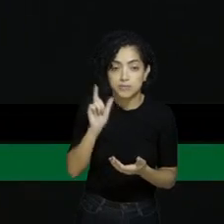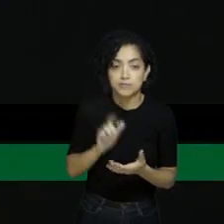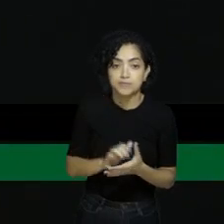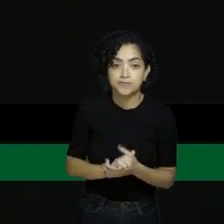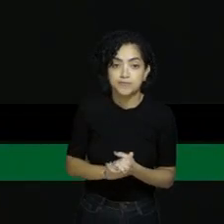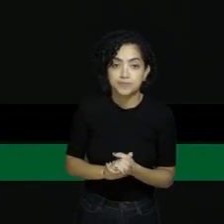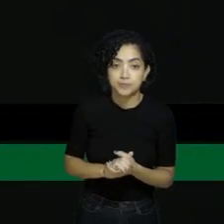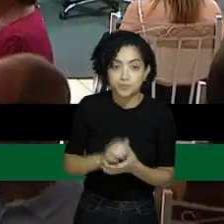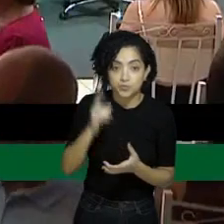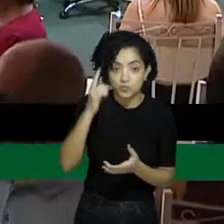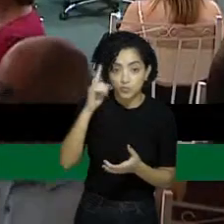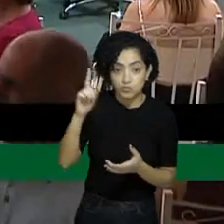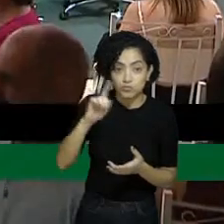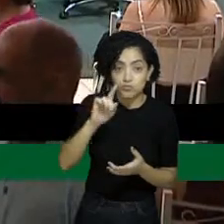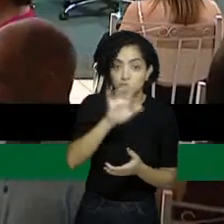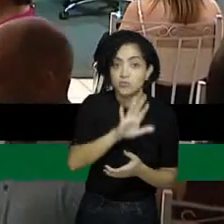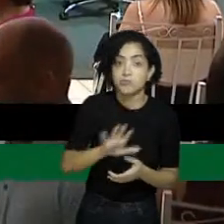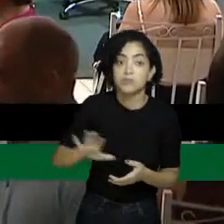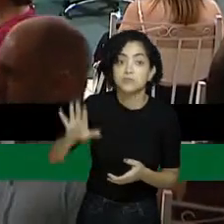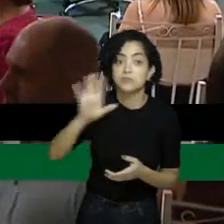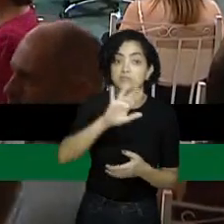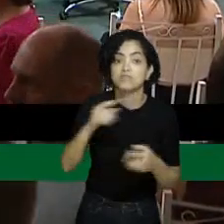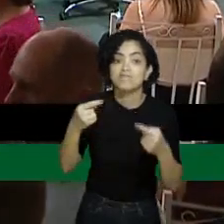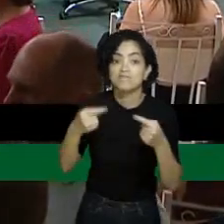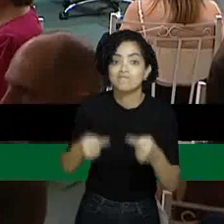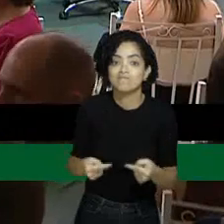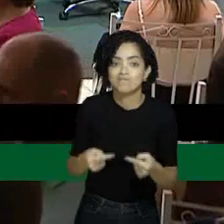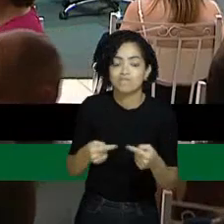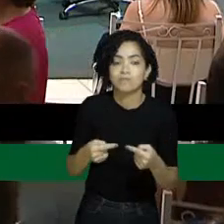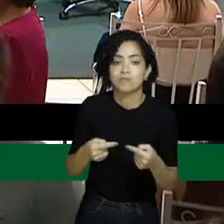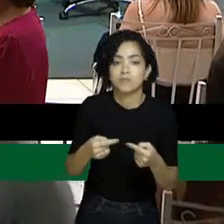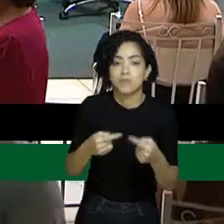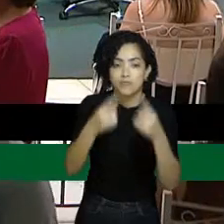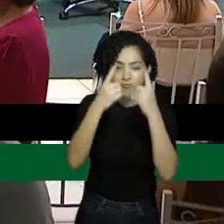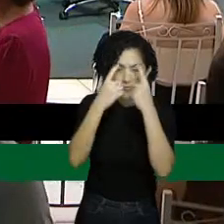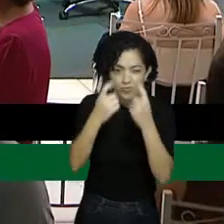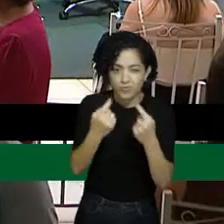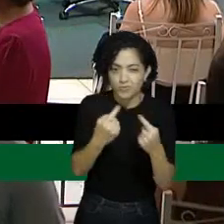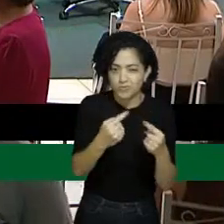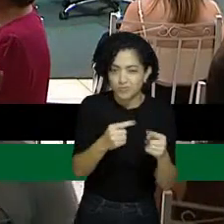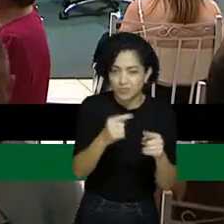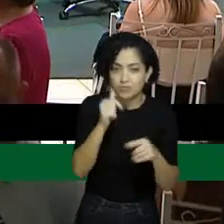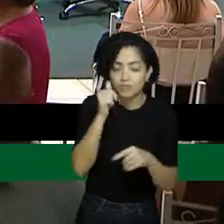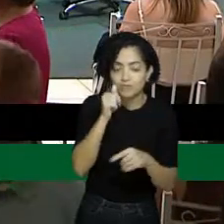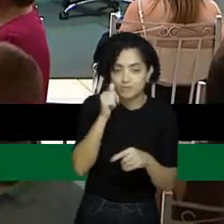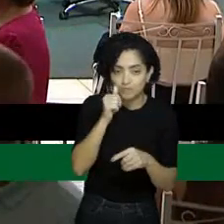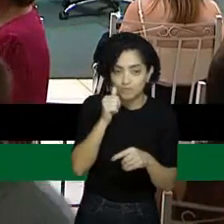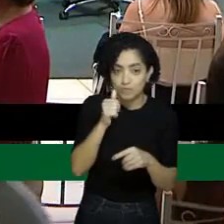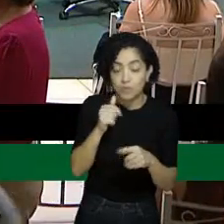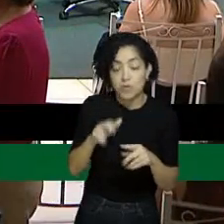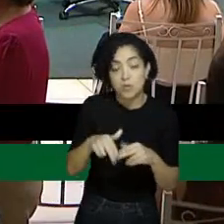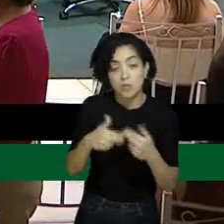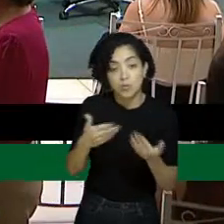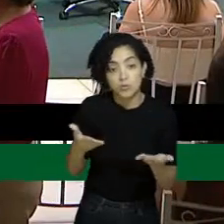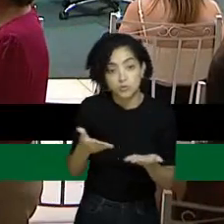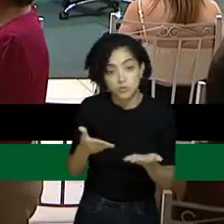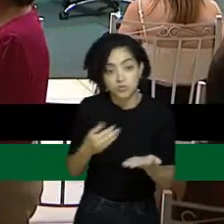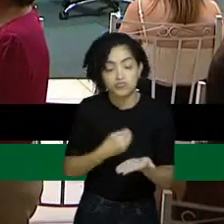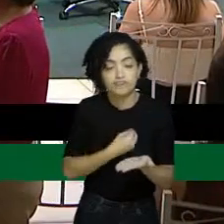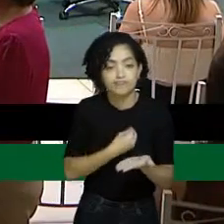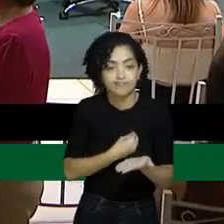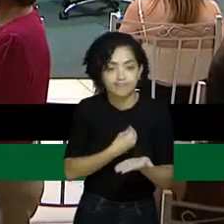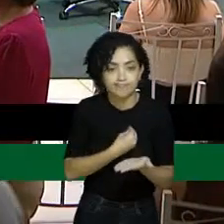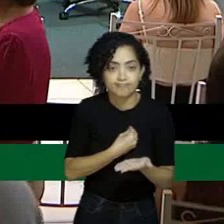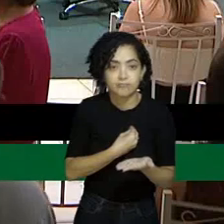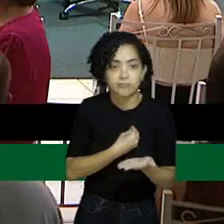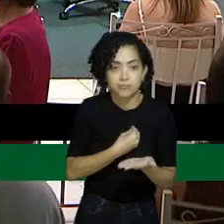Dia Nacional de Enfrentamento à Violência contra as Mulheres. E é por isso também que nós estamos aqui.